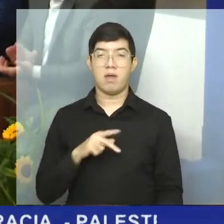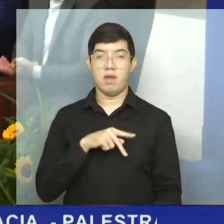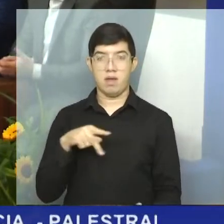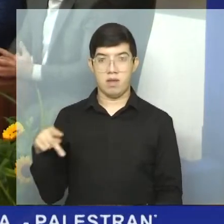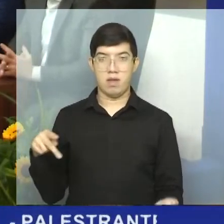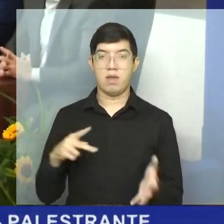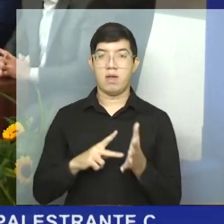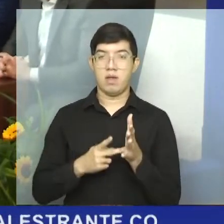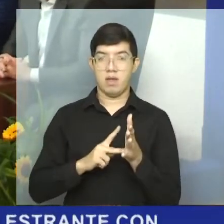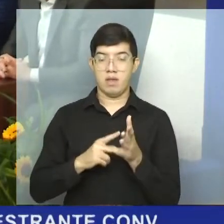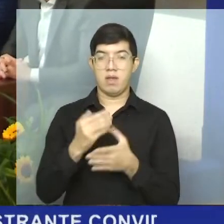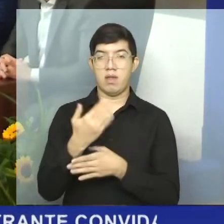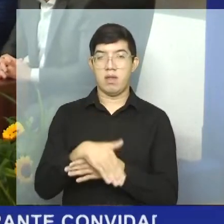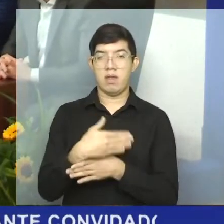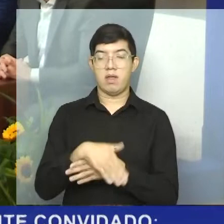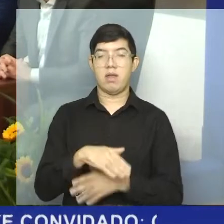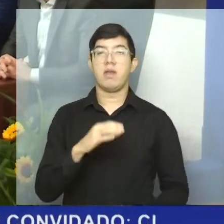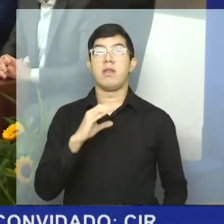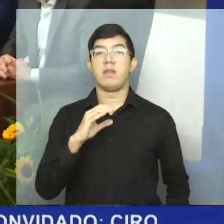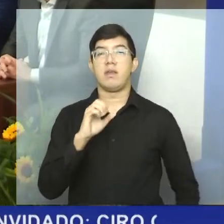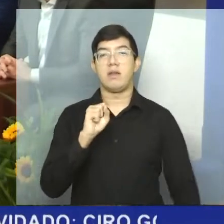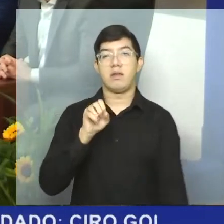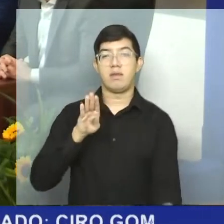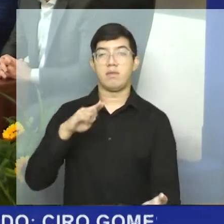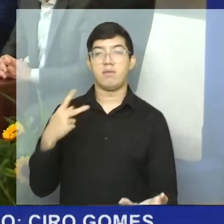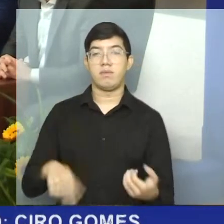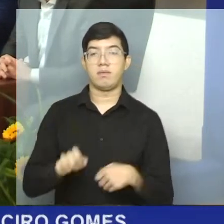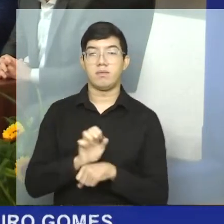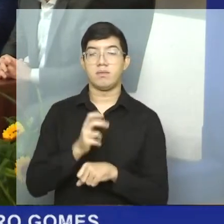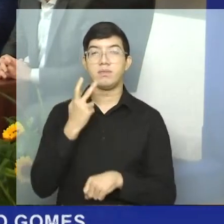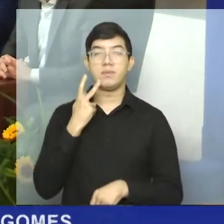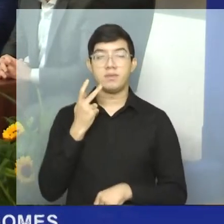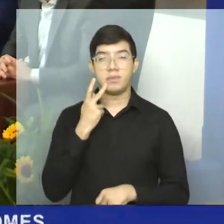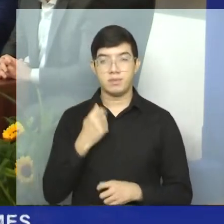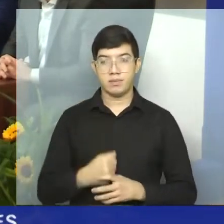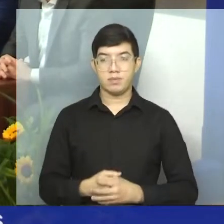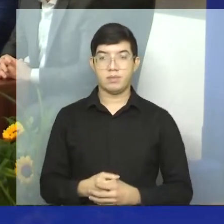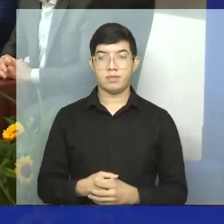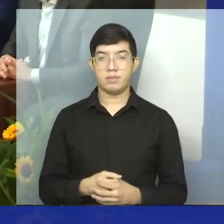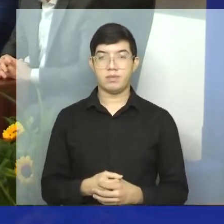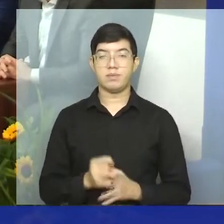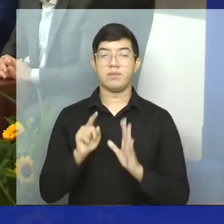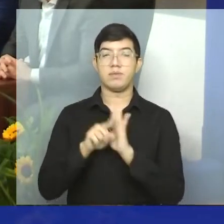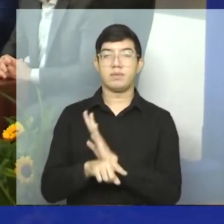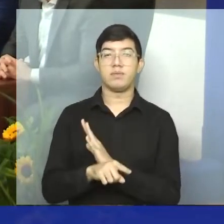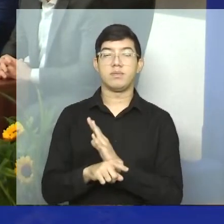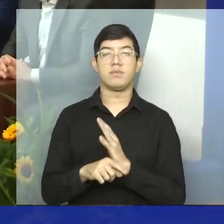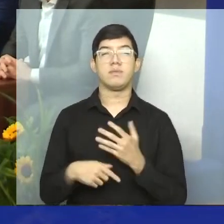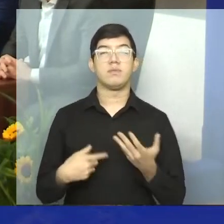da CSB Ceará. Qual a importância